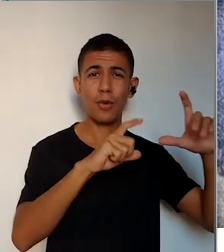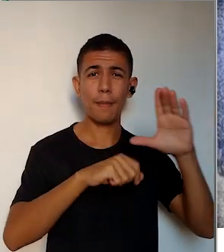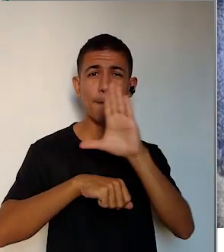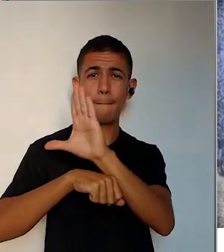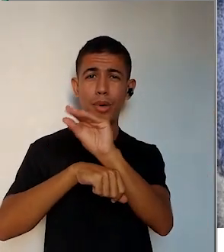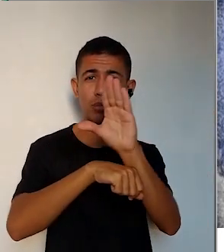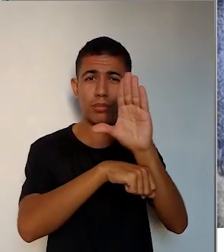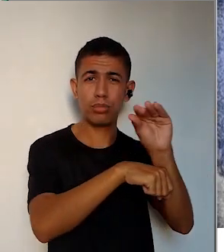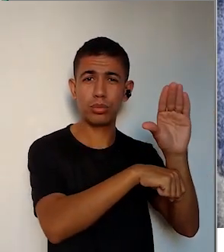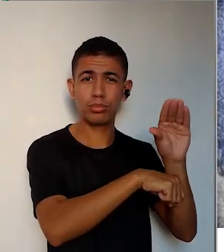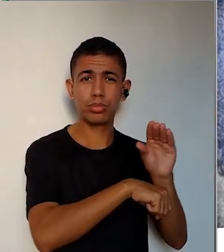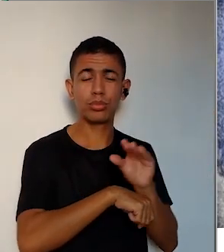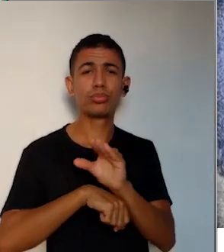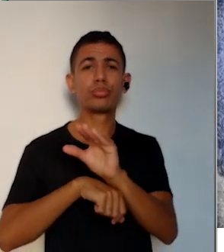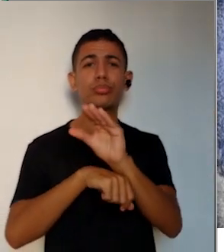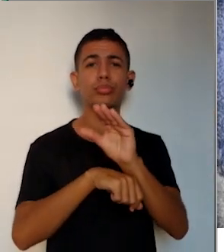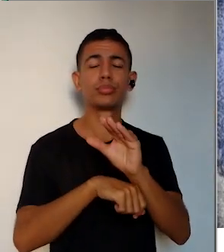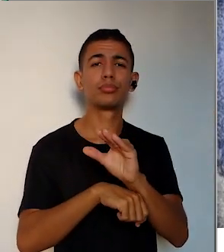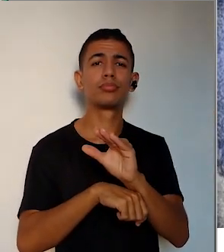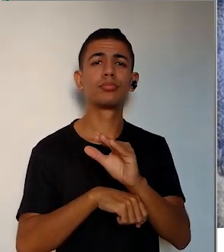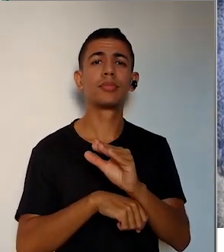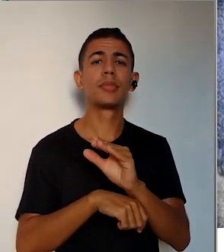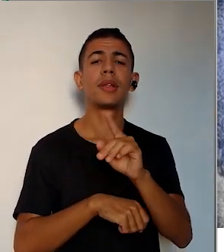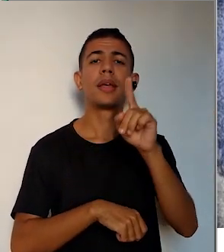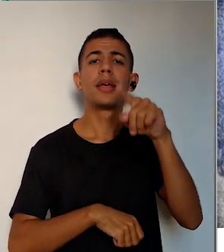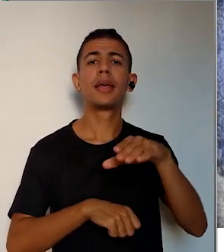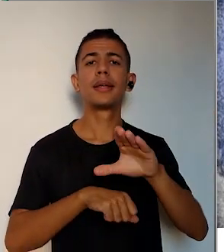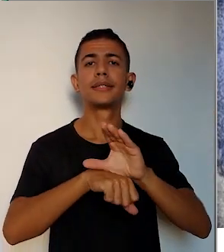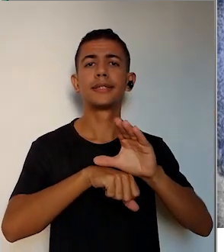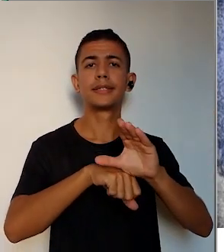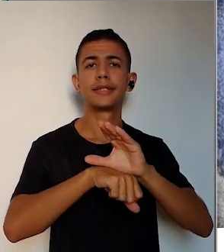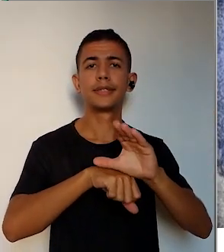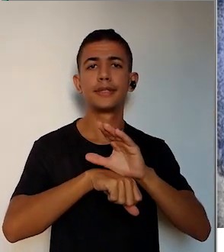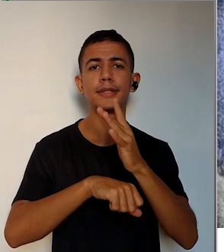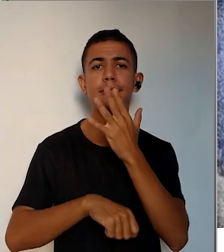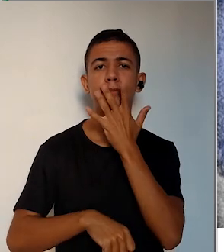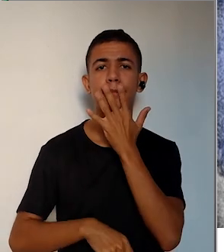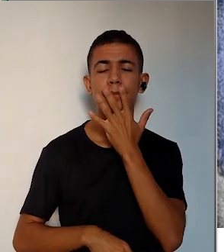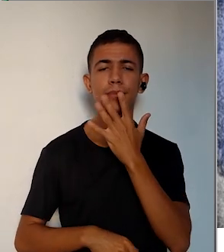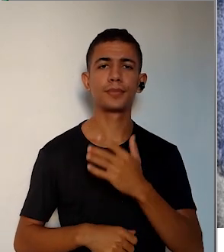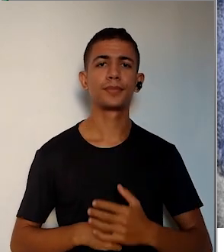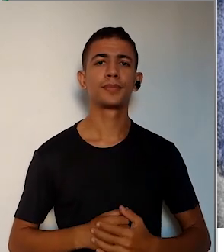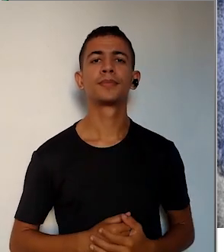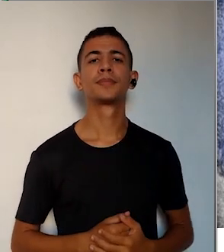fotomicrografias eletrônicas são em padrão cinza.